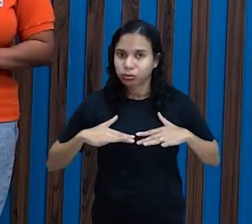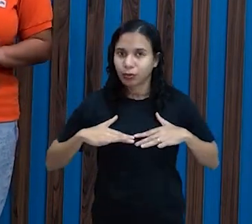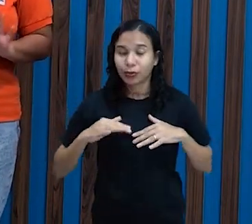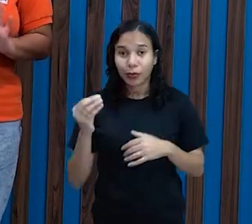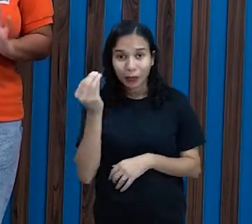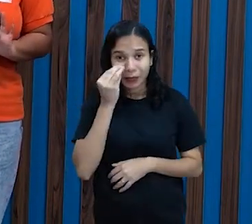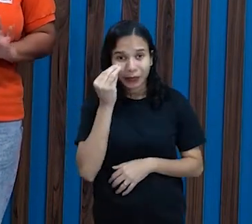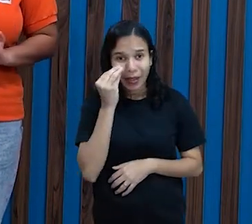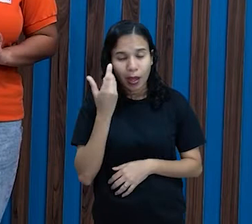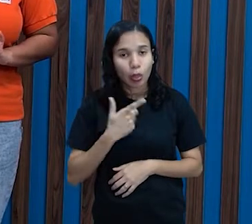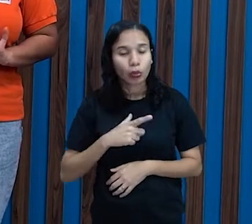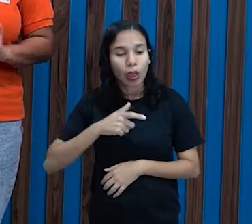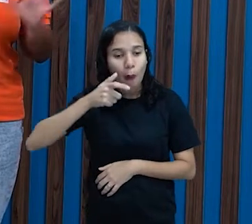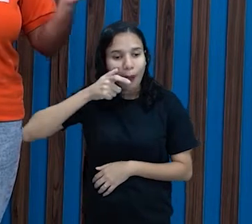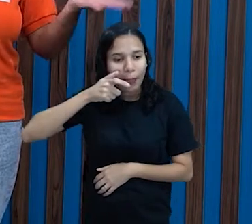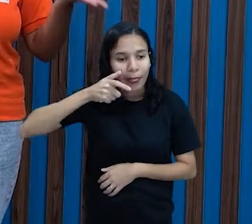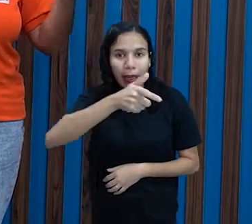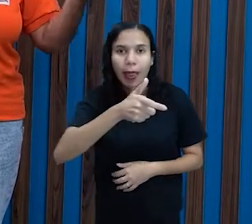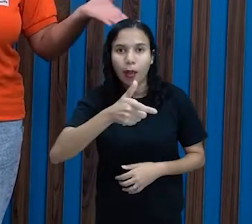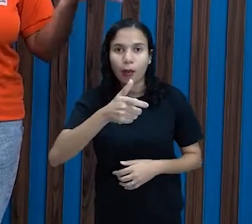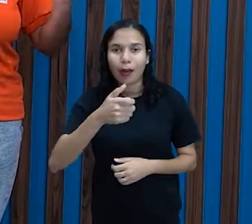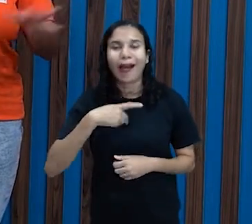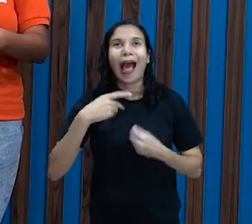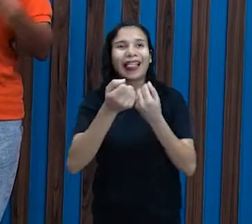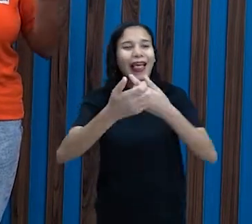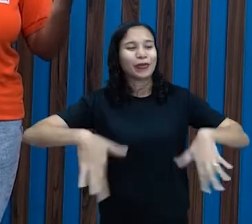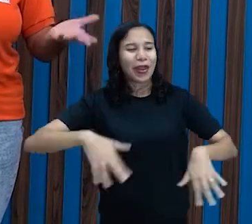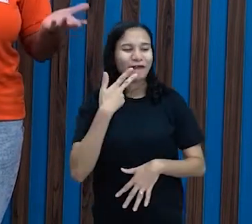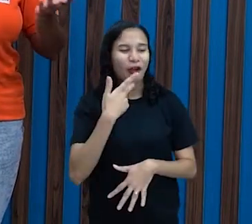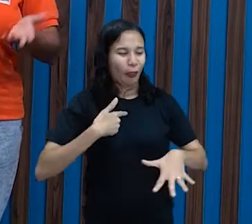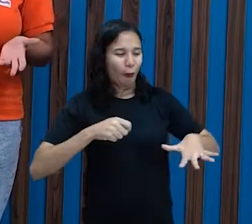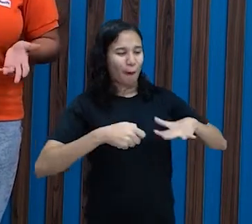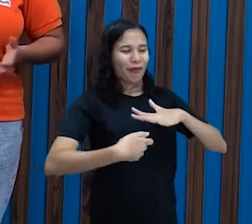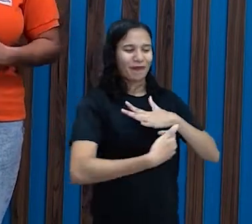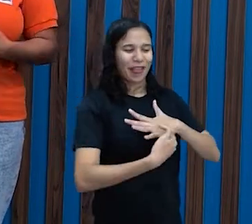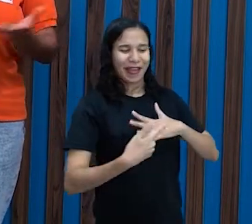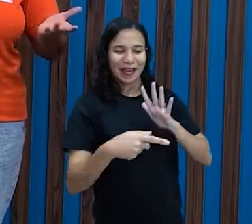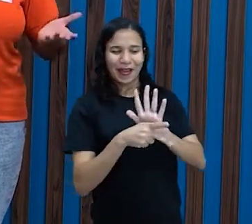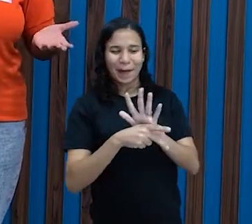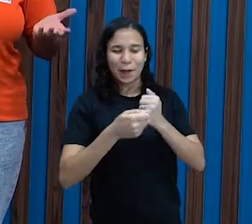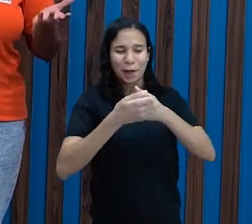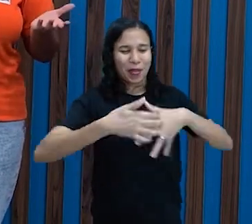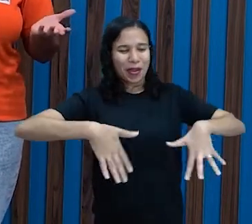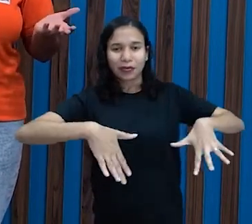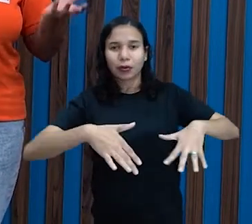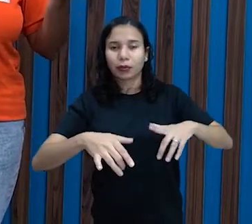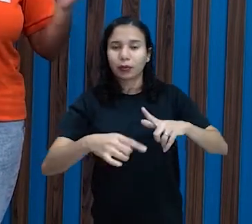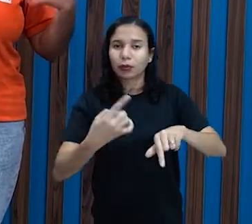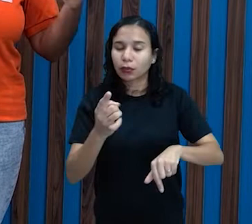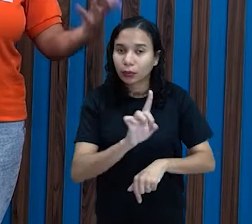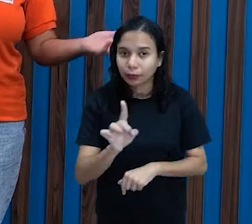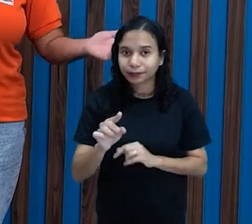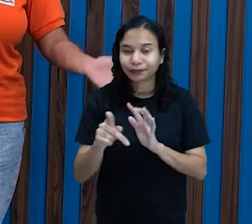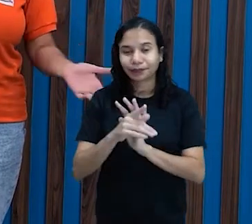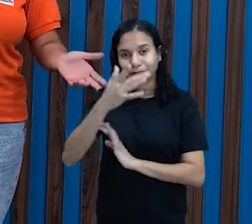não teve uma intenção, né? A natureza não decidiu pregar uma peça nas pessoas de